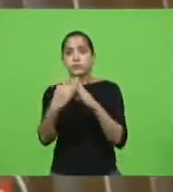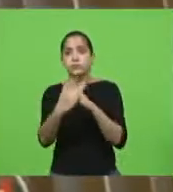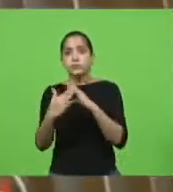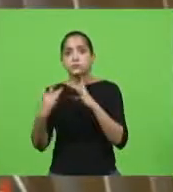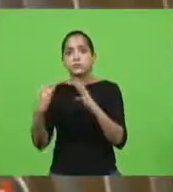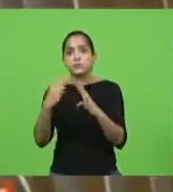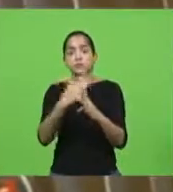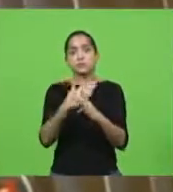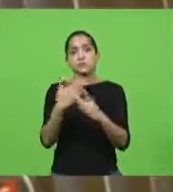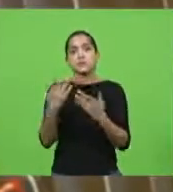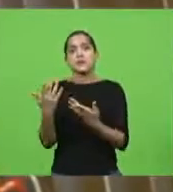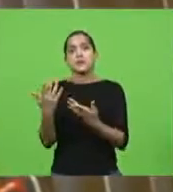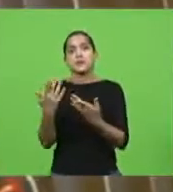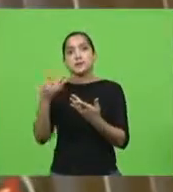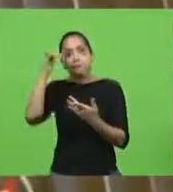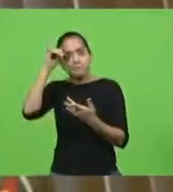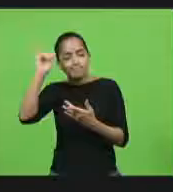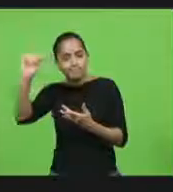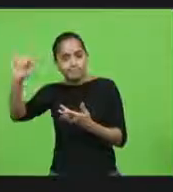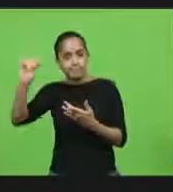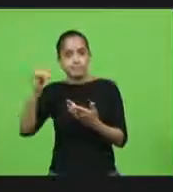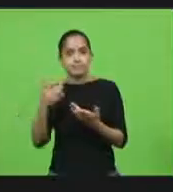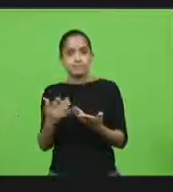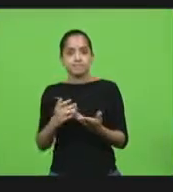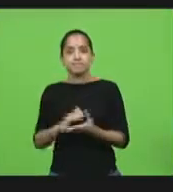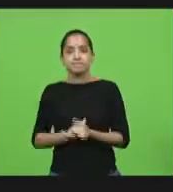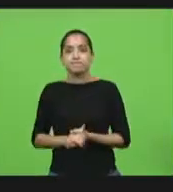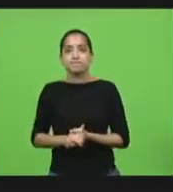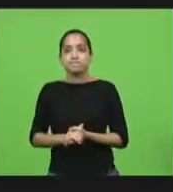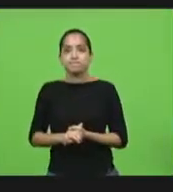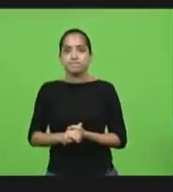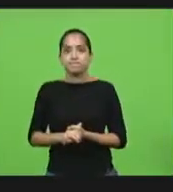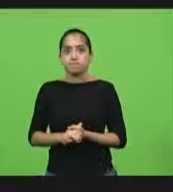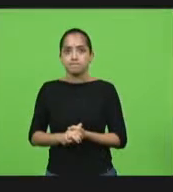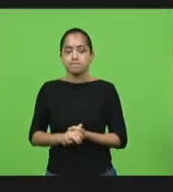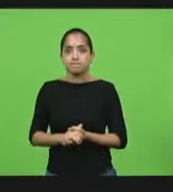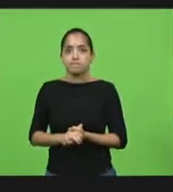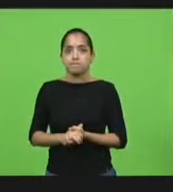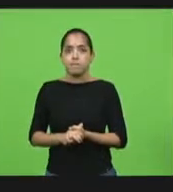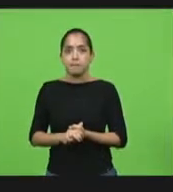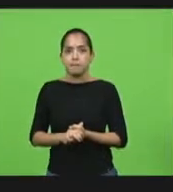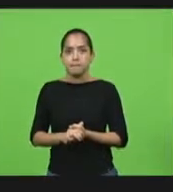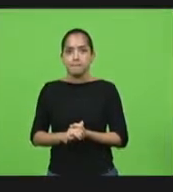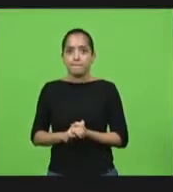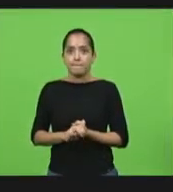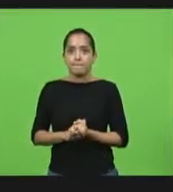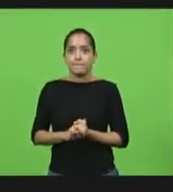mínimo possível o vírus do... Secretário, o senhor tem mais um minuto.